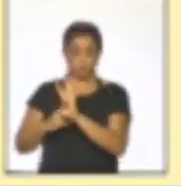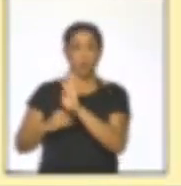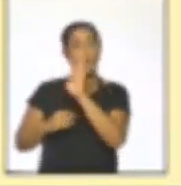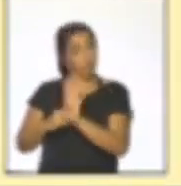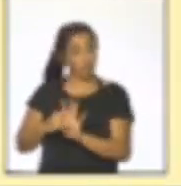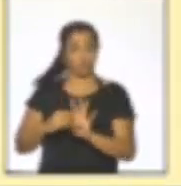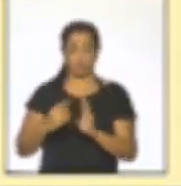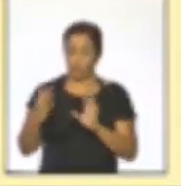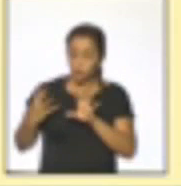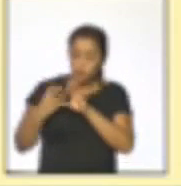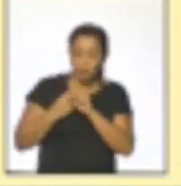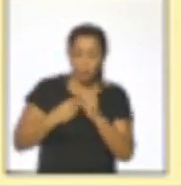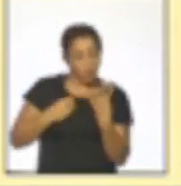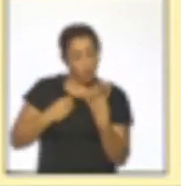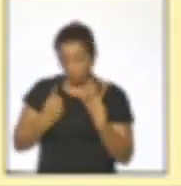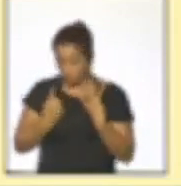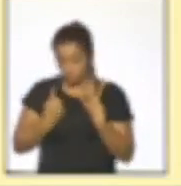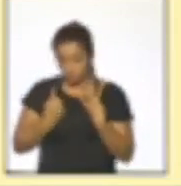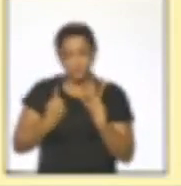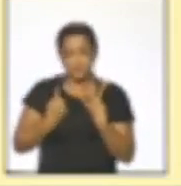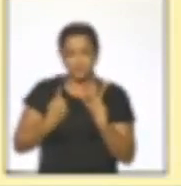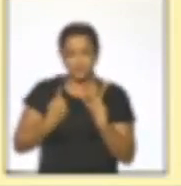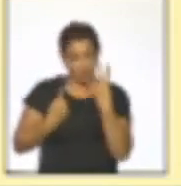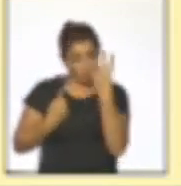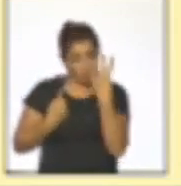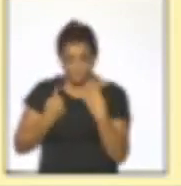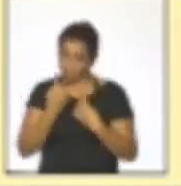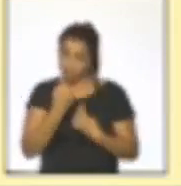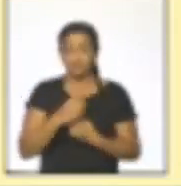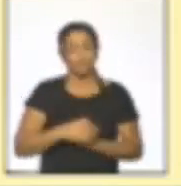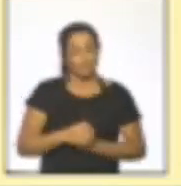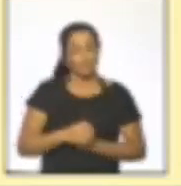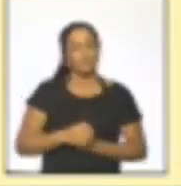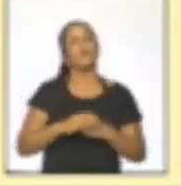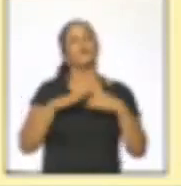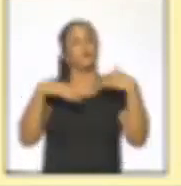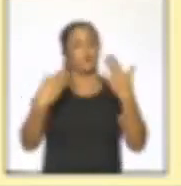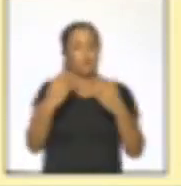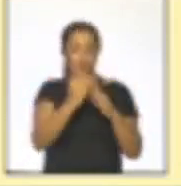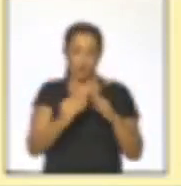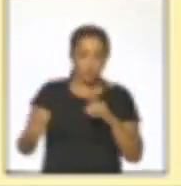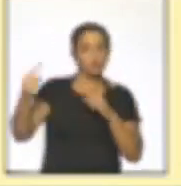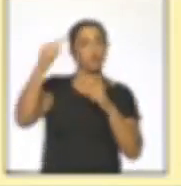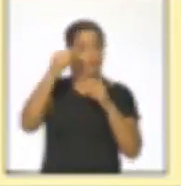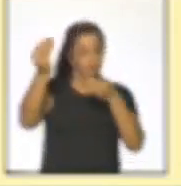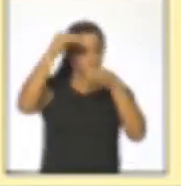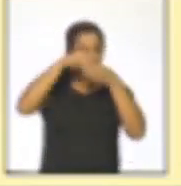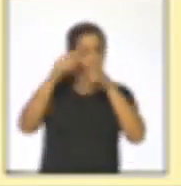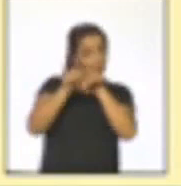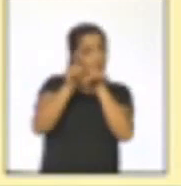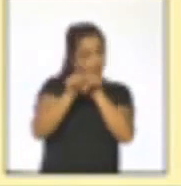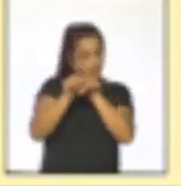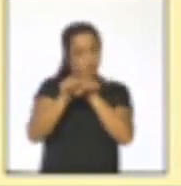41. Ó, deu 41. Ele vai subir aqui também, ó.